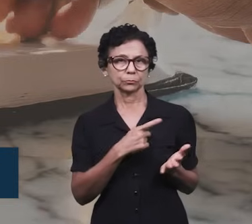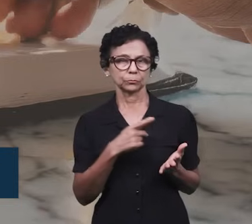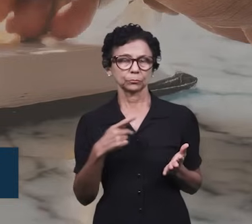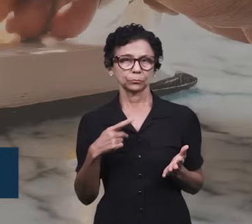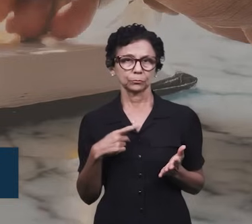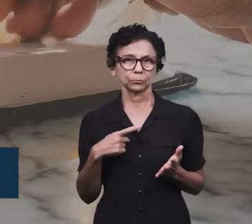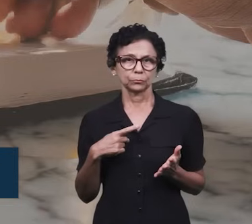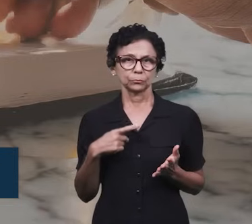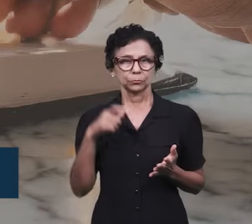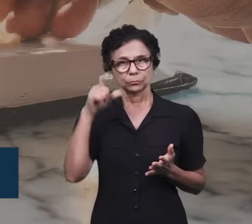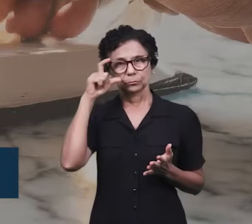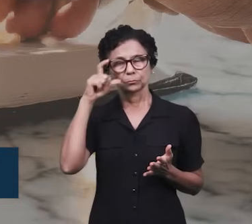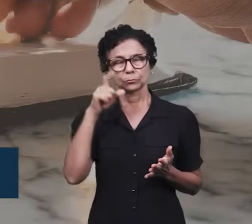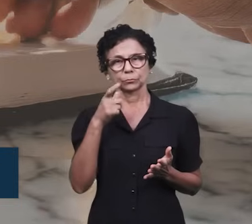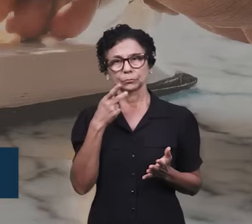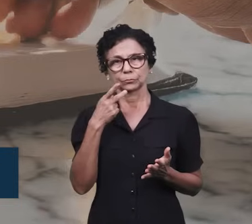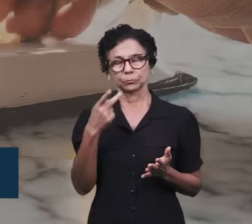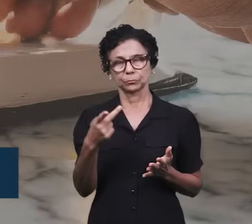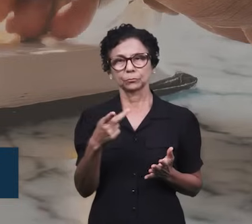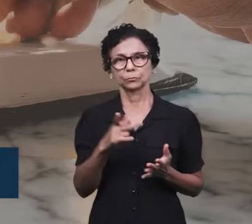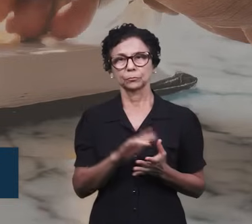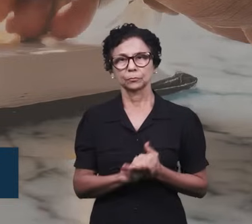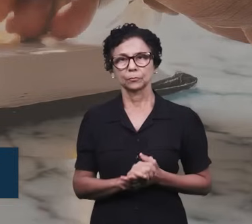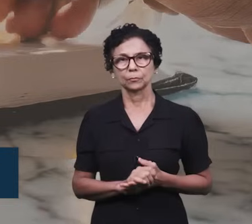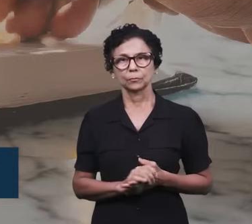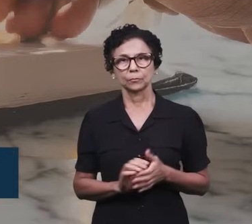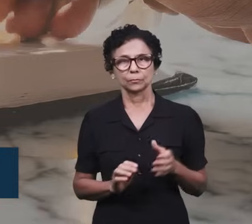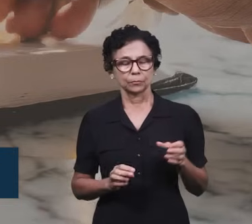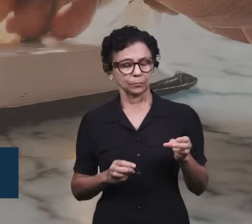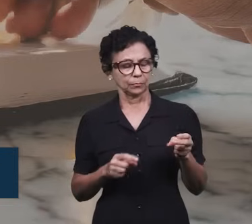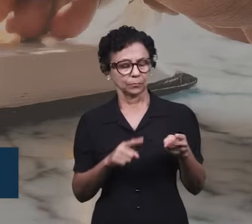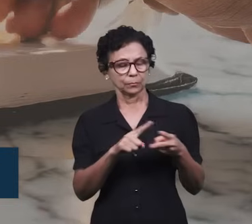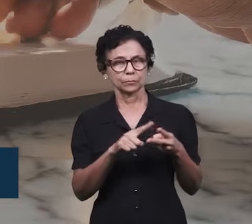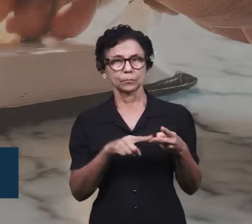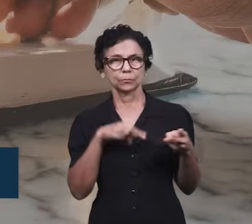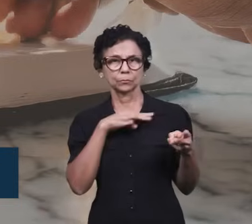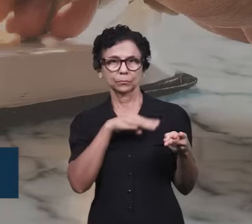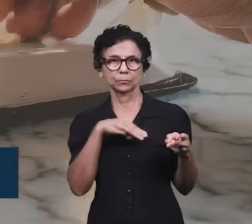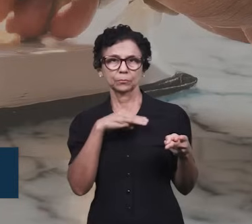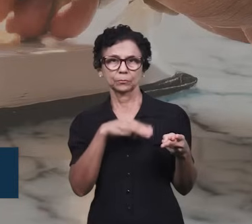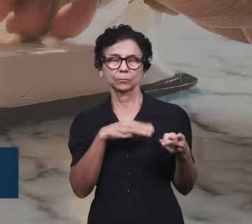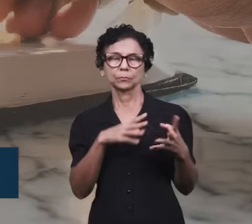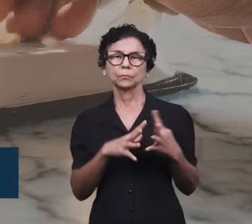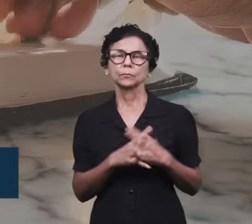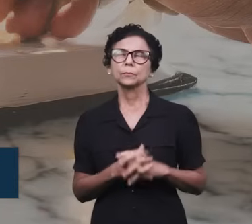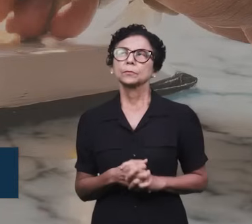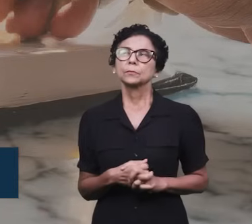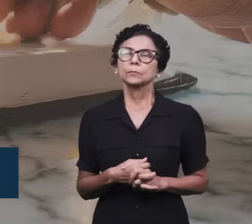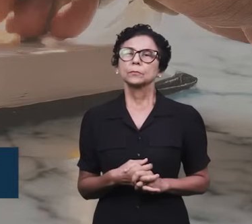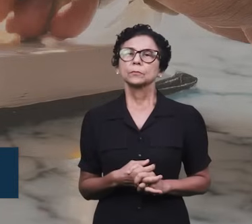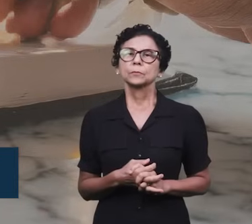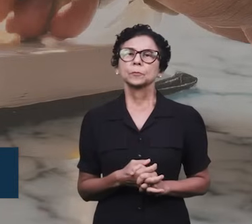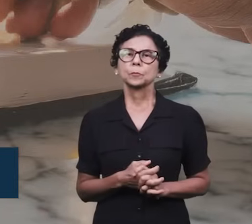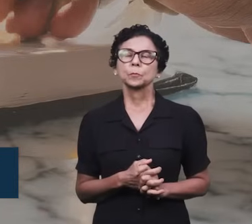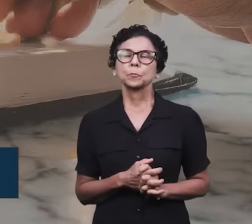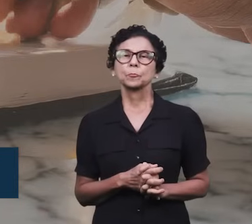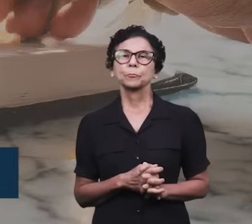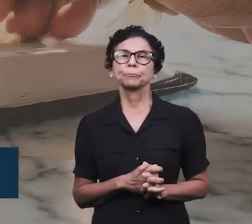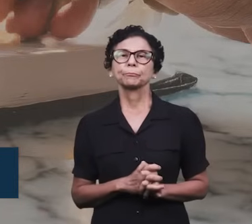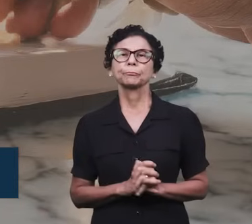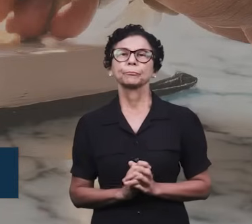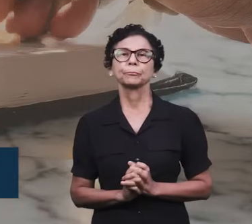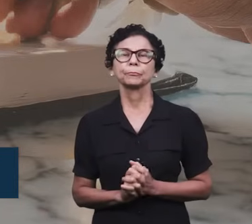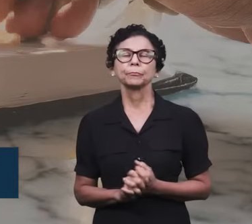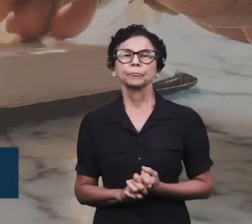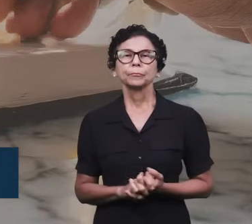Amazônia e a missão Sertão. Falando sobre a periodicidade, essa primeira pergunta, falando sobre a periodicidade da missão Amazônia,